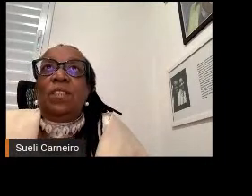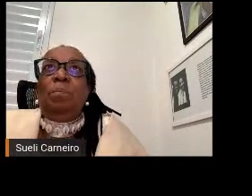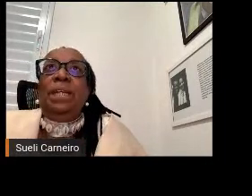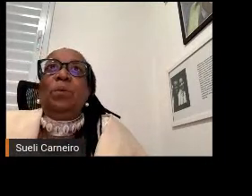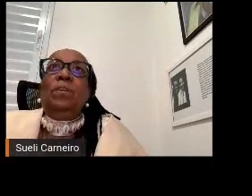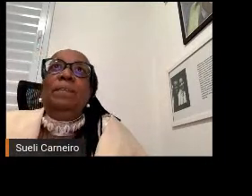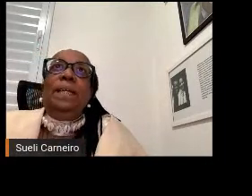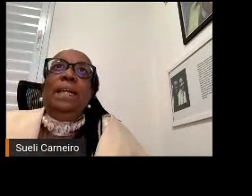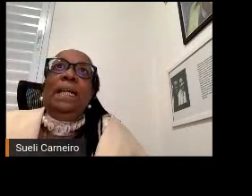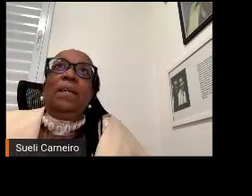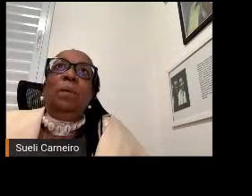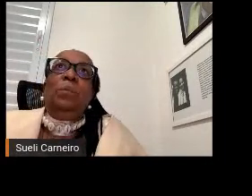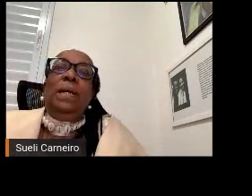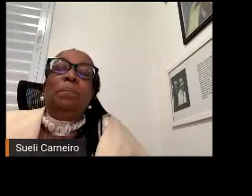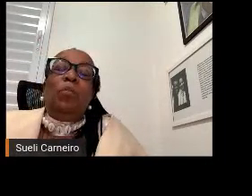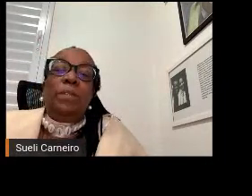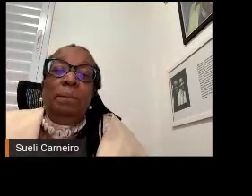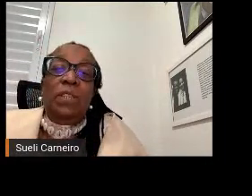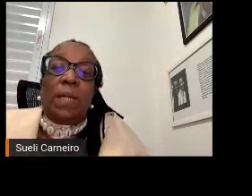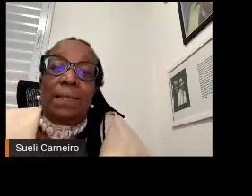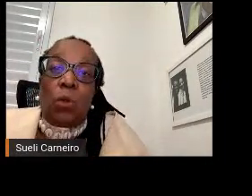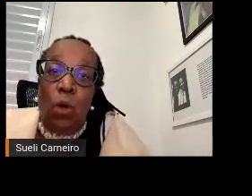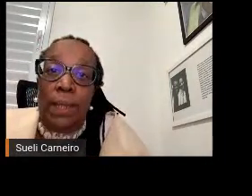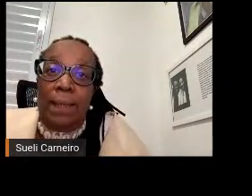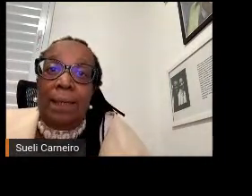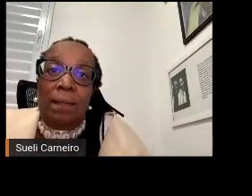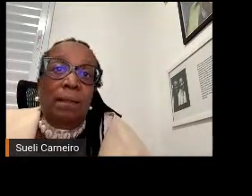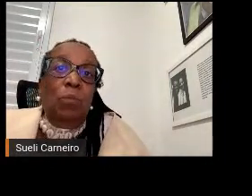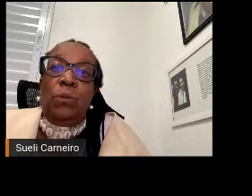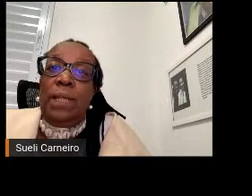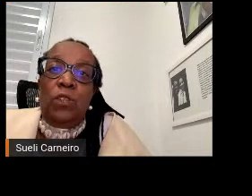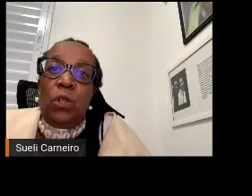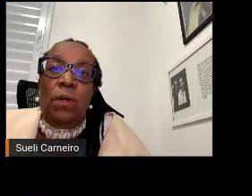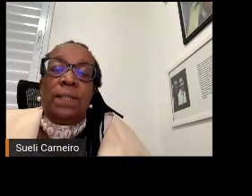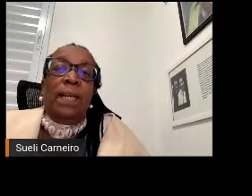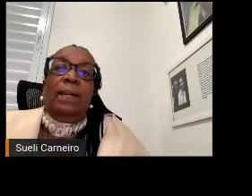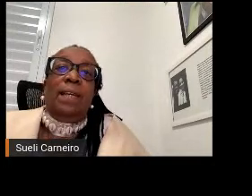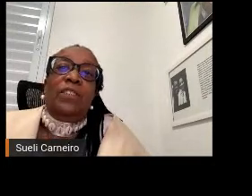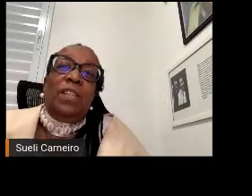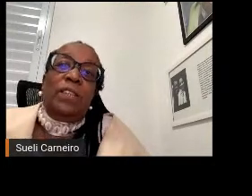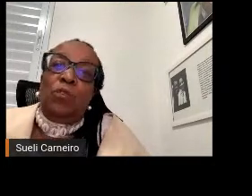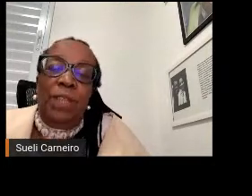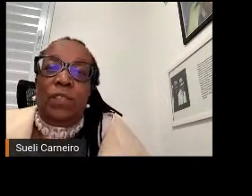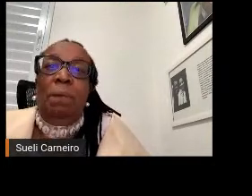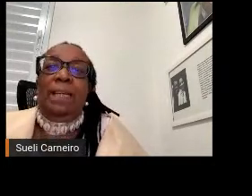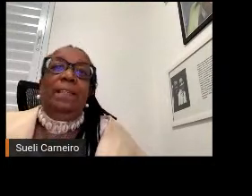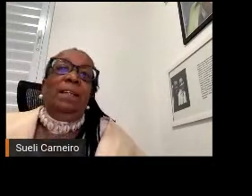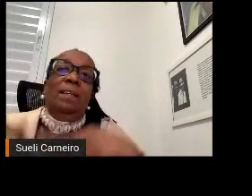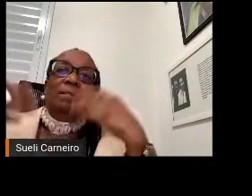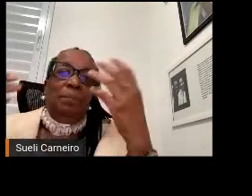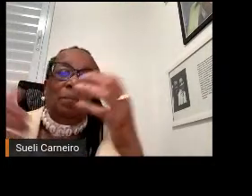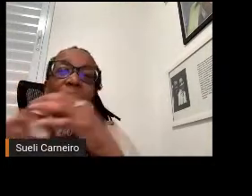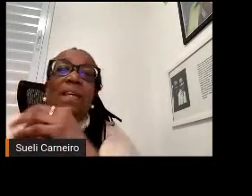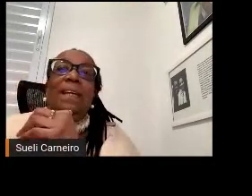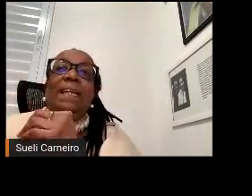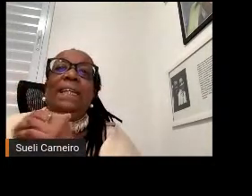tamanho desespero. Ela era uma mulher profundamente católica, muito religiosa. Ela tinha sido filha de